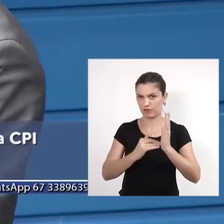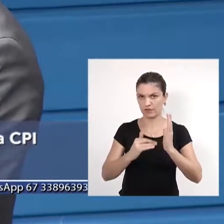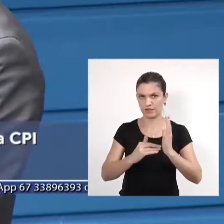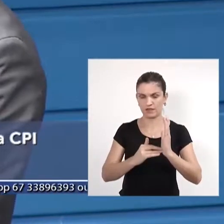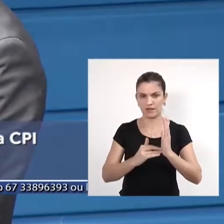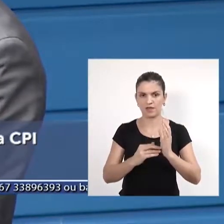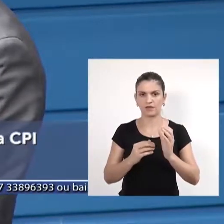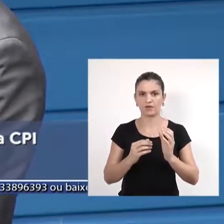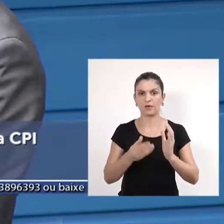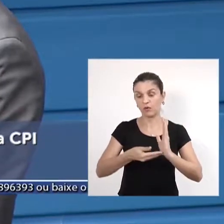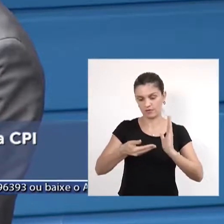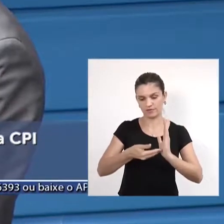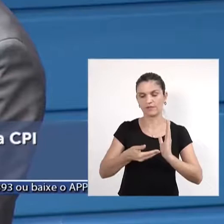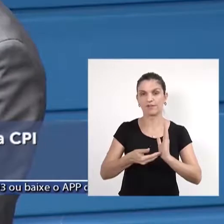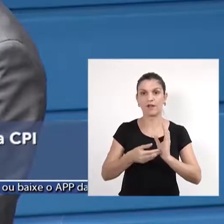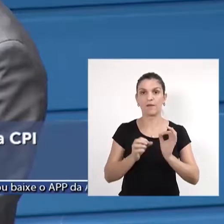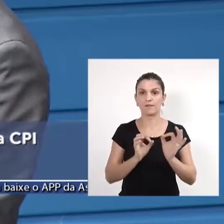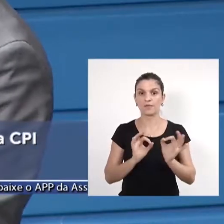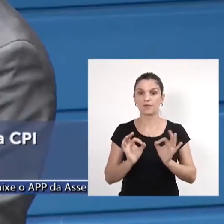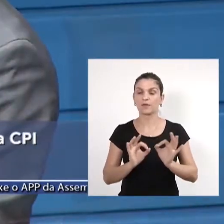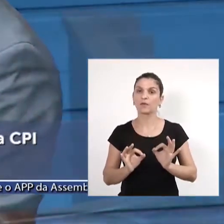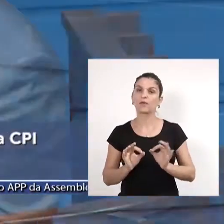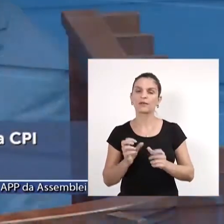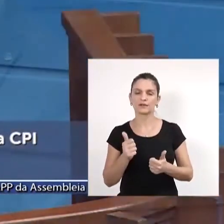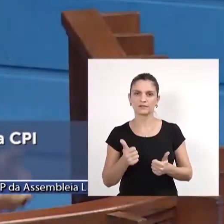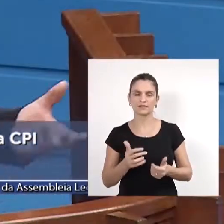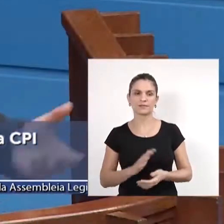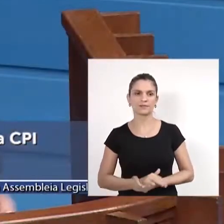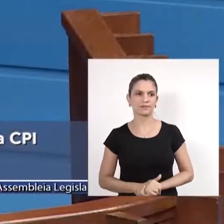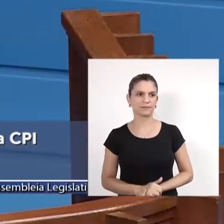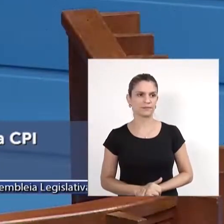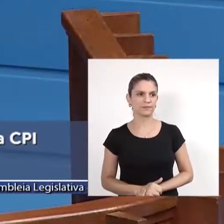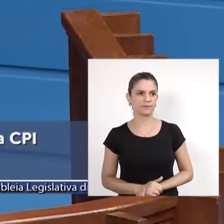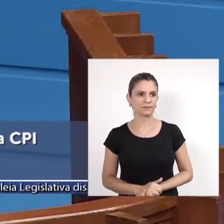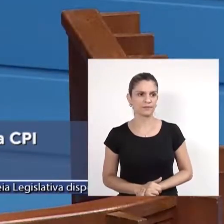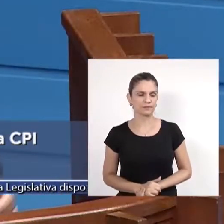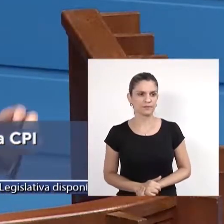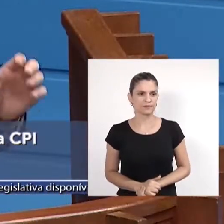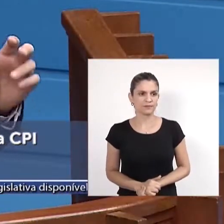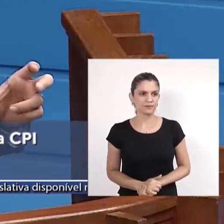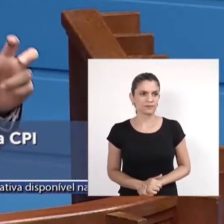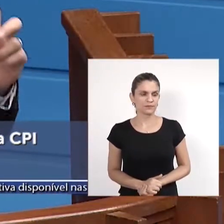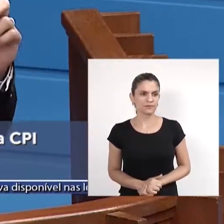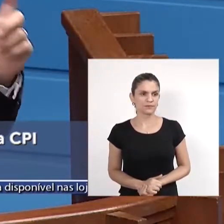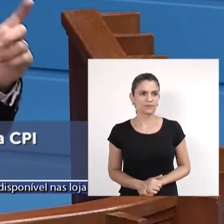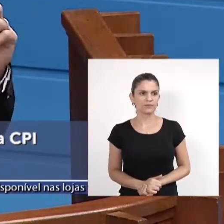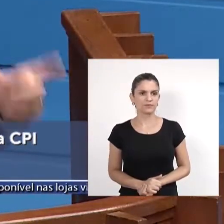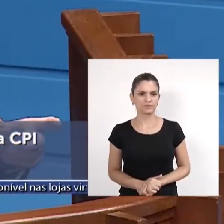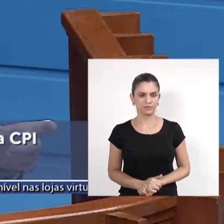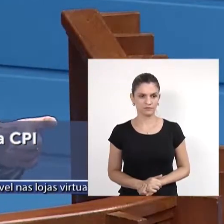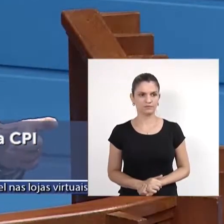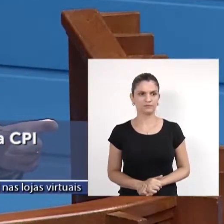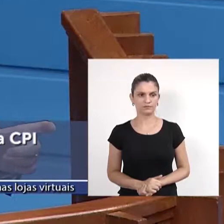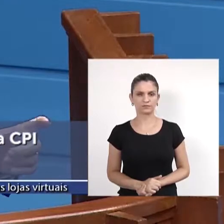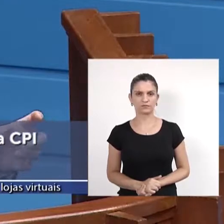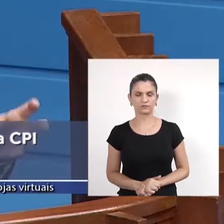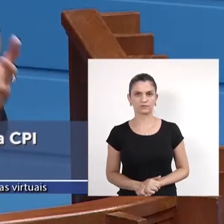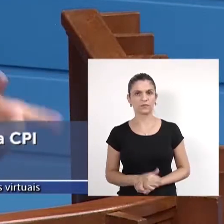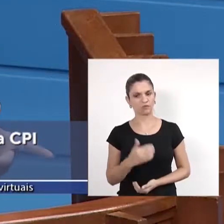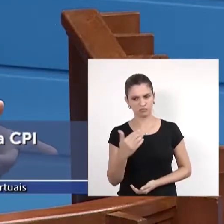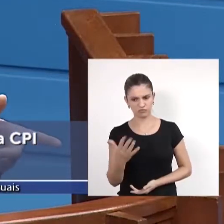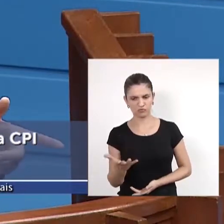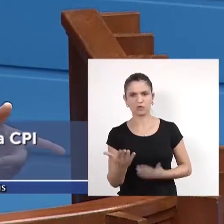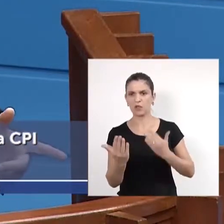a sociedade sul-mato-grossense tanto espera de todos nós. Muito obrigado. Vossa Excelência fez uma analogia muito interessante